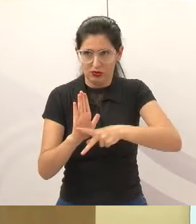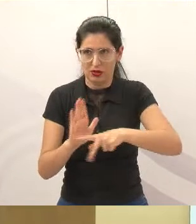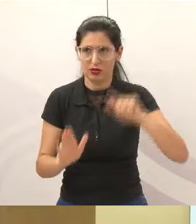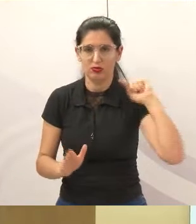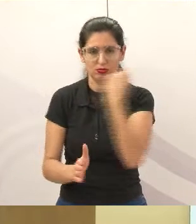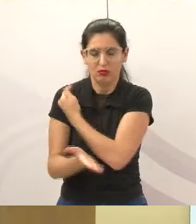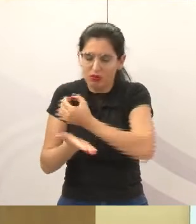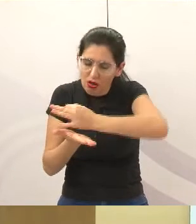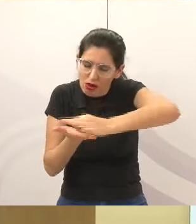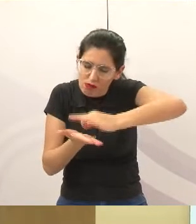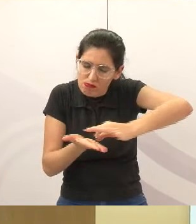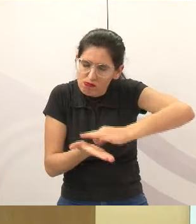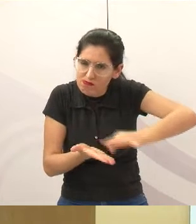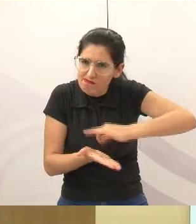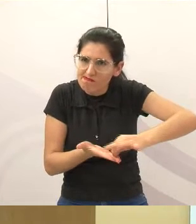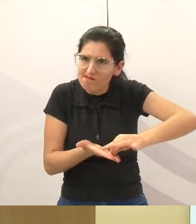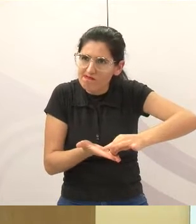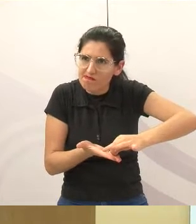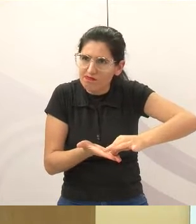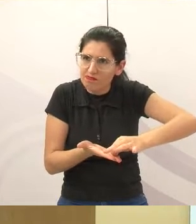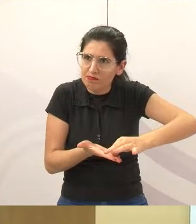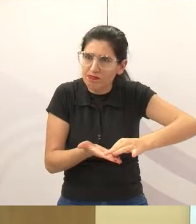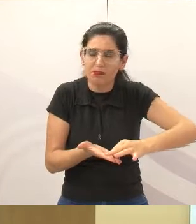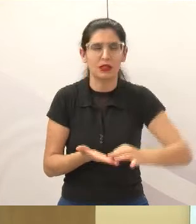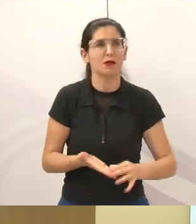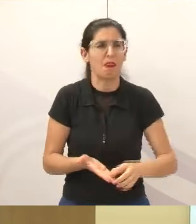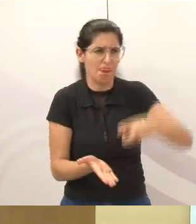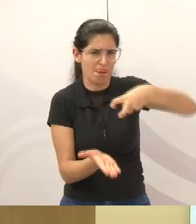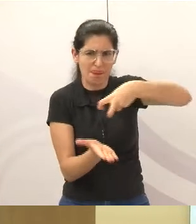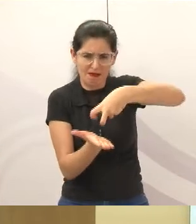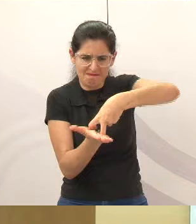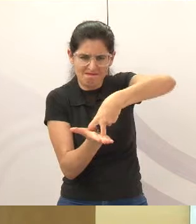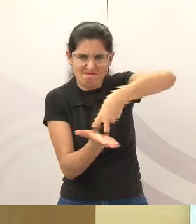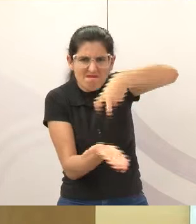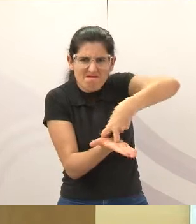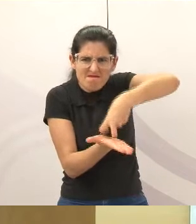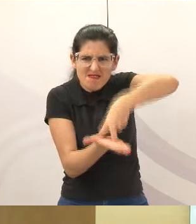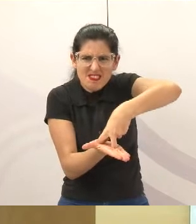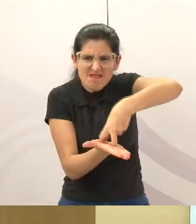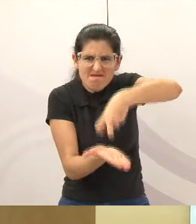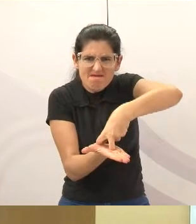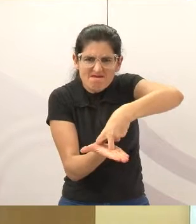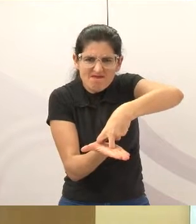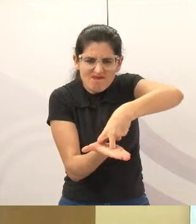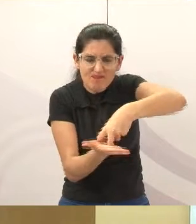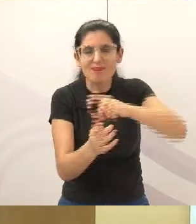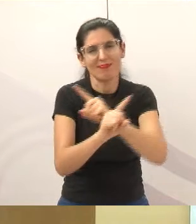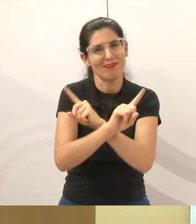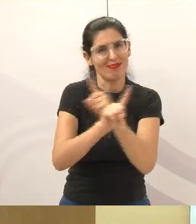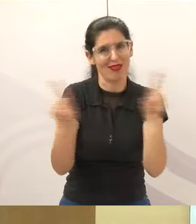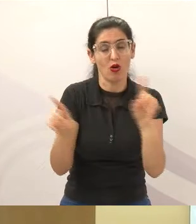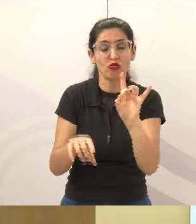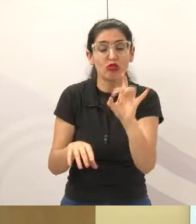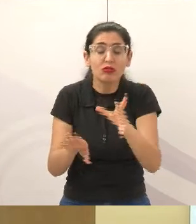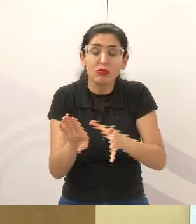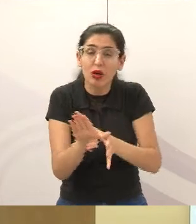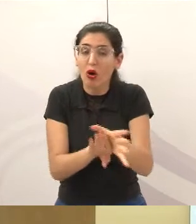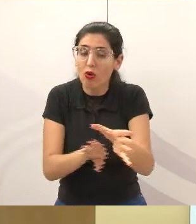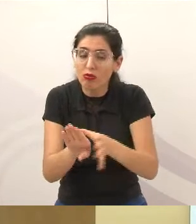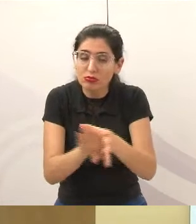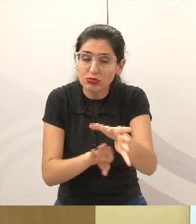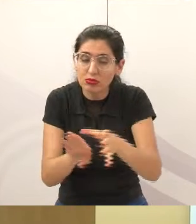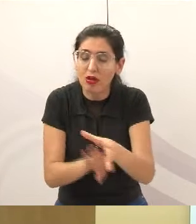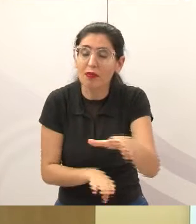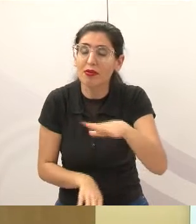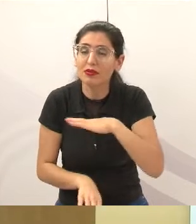não quer que tenha aí um caráter punitivo. É mais uma orientação para que a nossa cidade possa